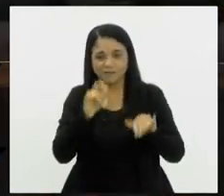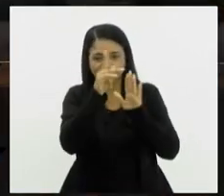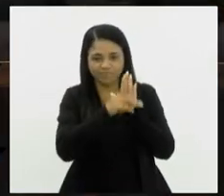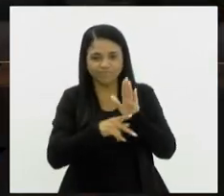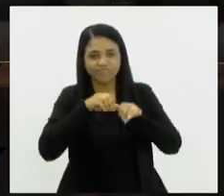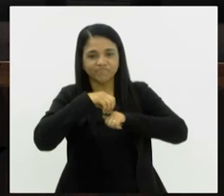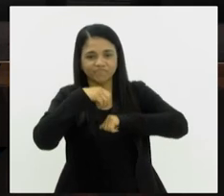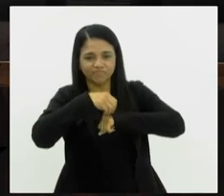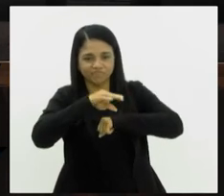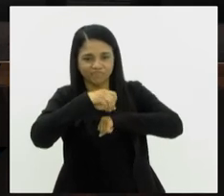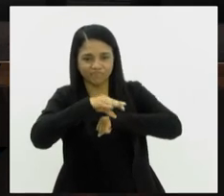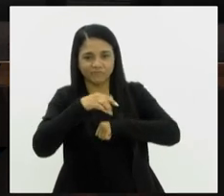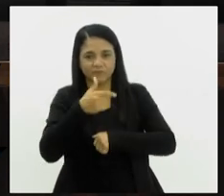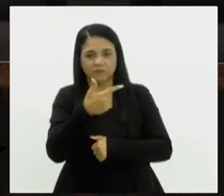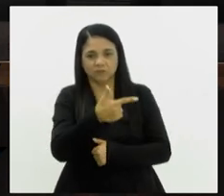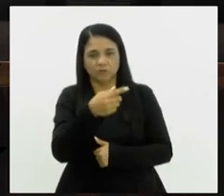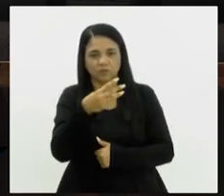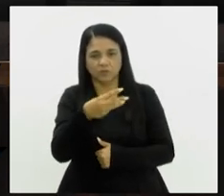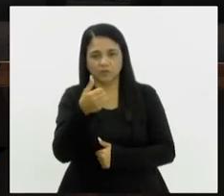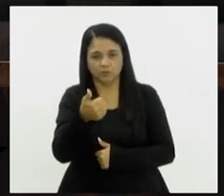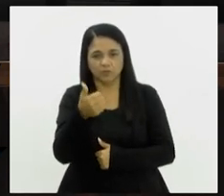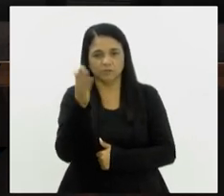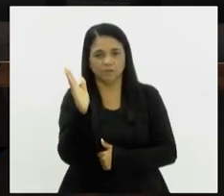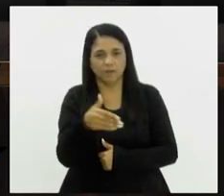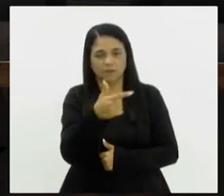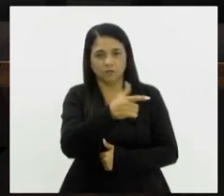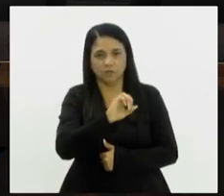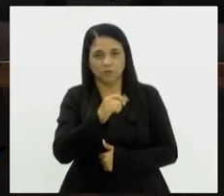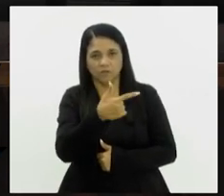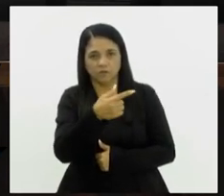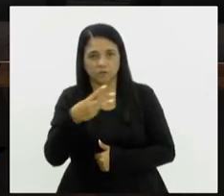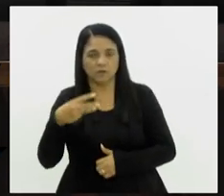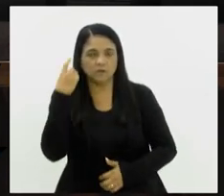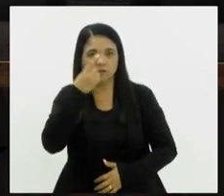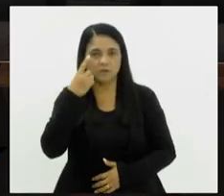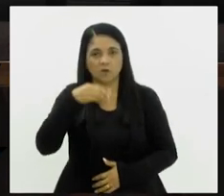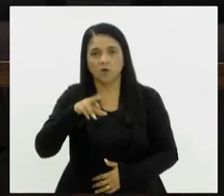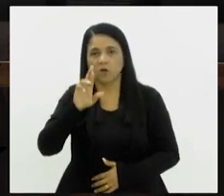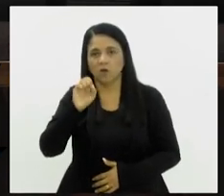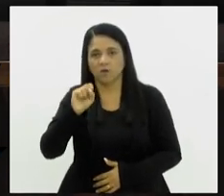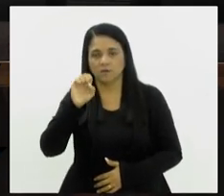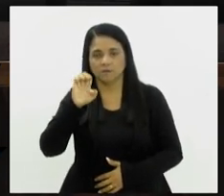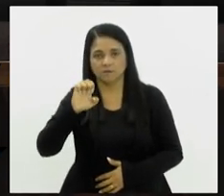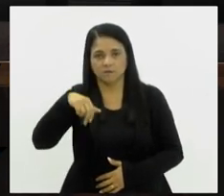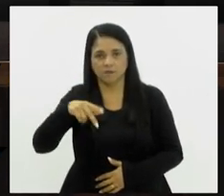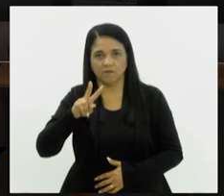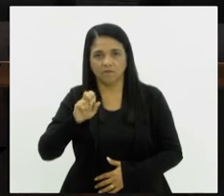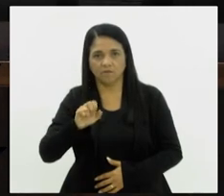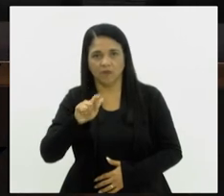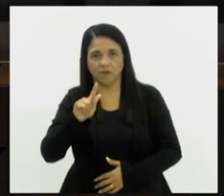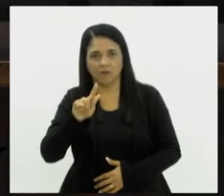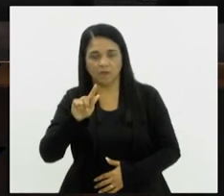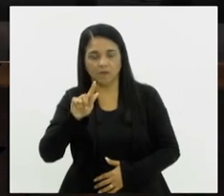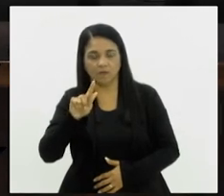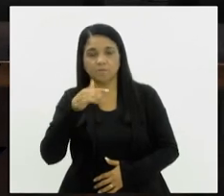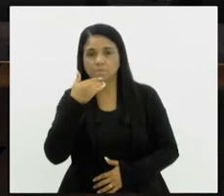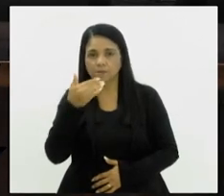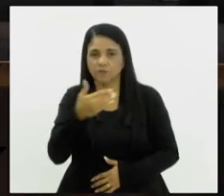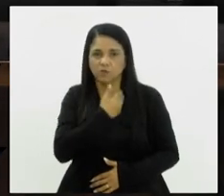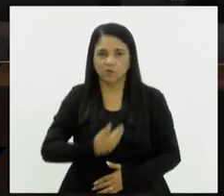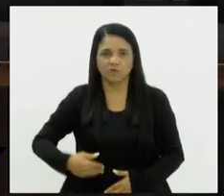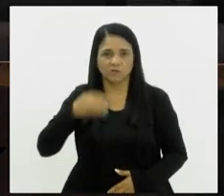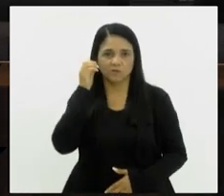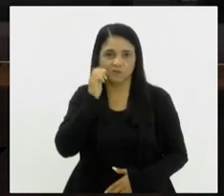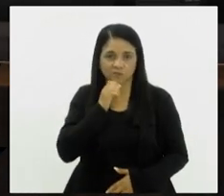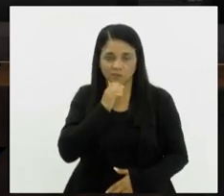indicação legislativa número 231 de 2024, de autoria do deputado Roseveg Reis, que solicita ao excelentíssimo senhor